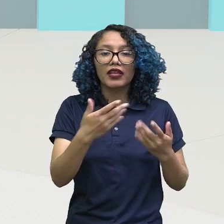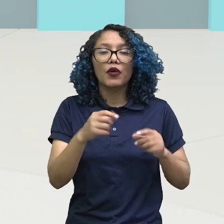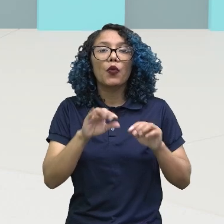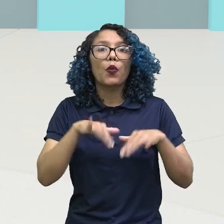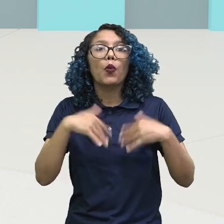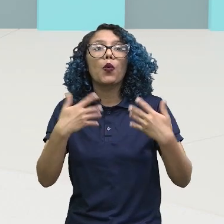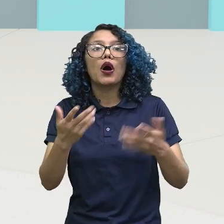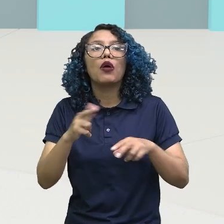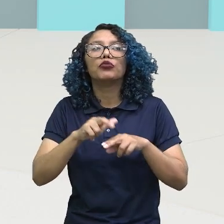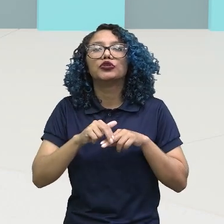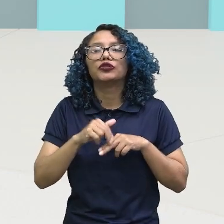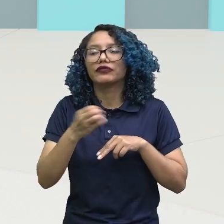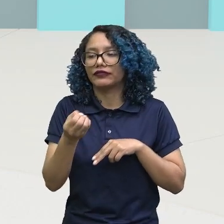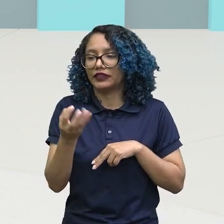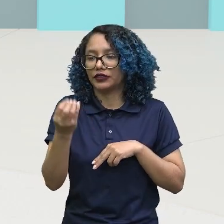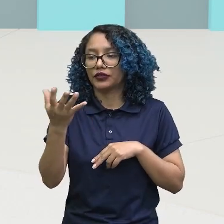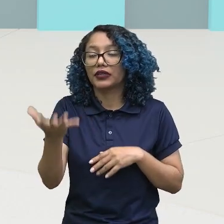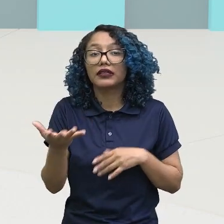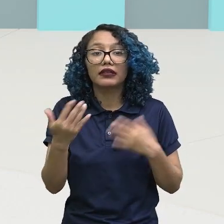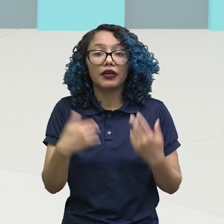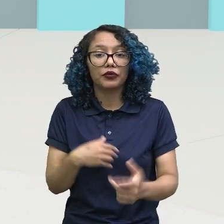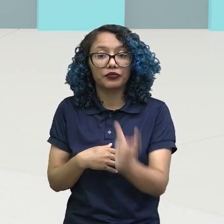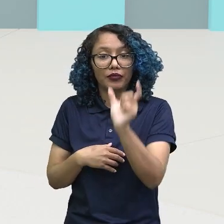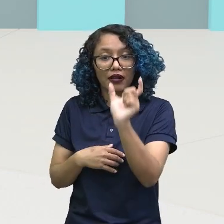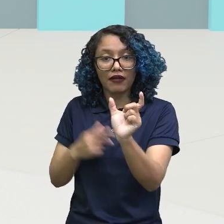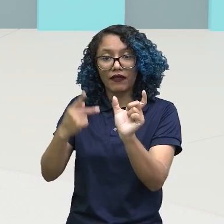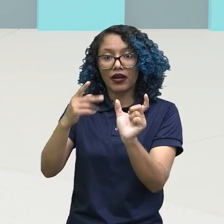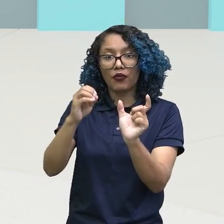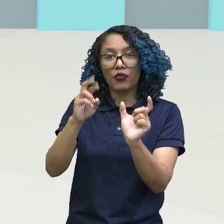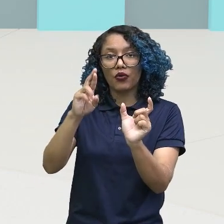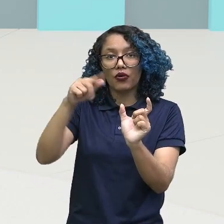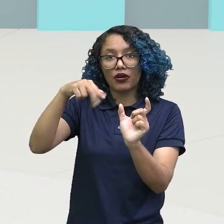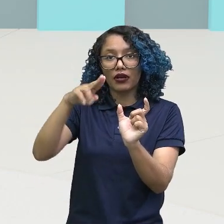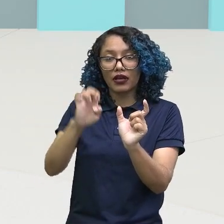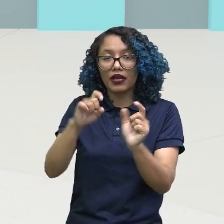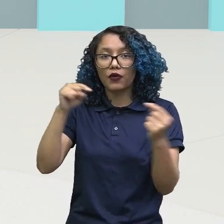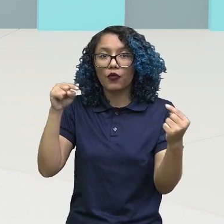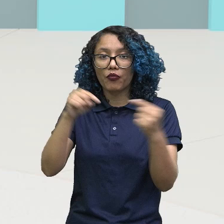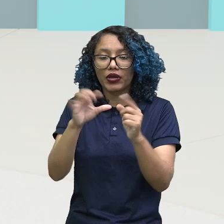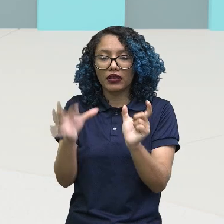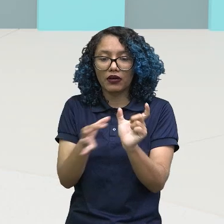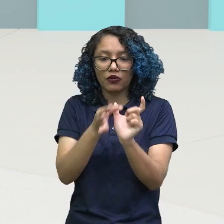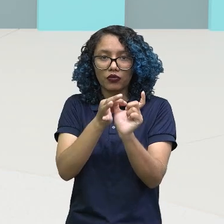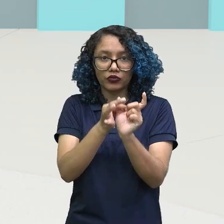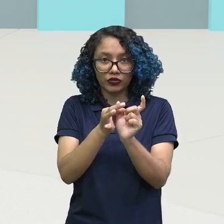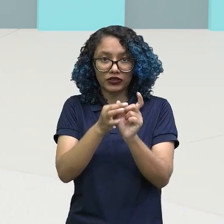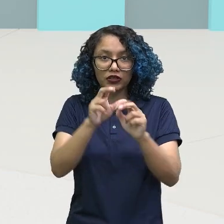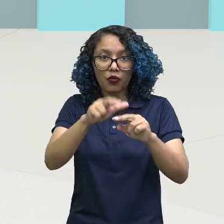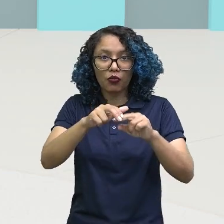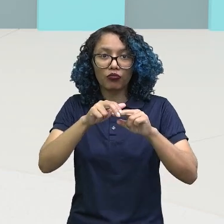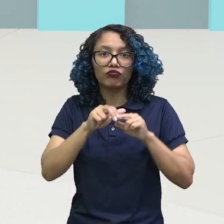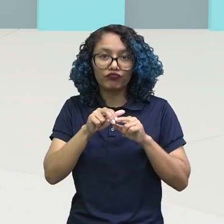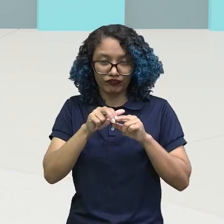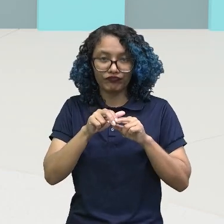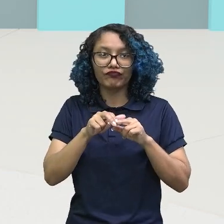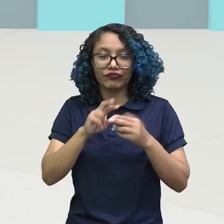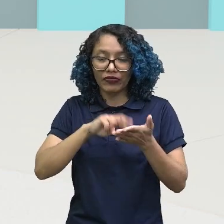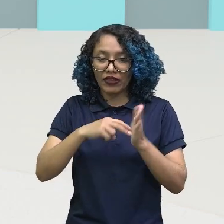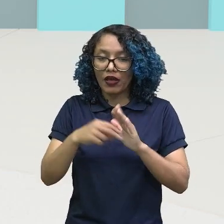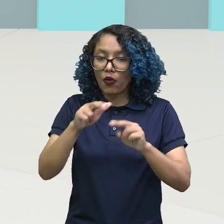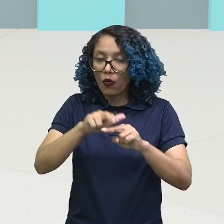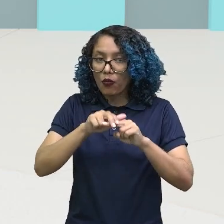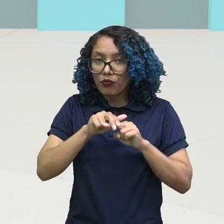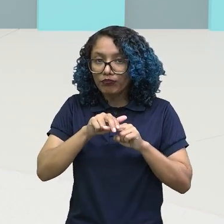esse porquê, ele vai funcionar como uma conjunção de causa, com sentido de causa. Então, ela